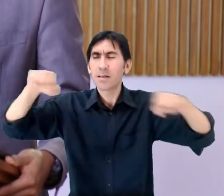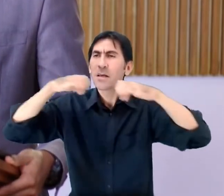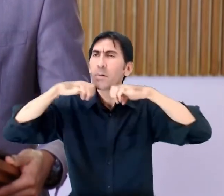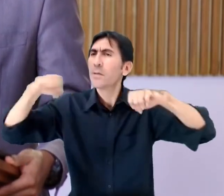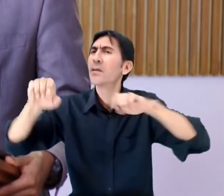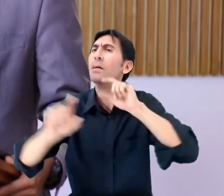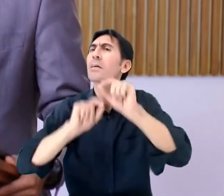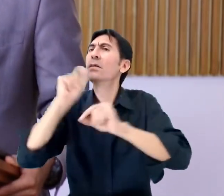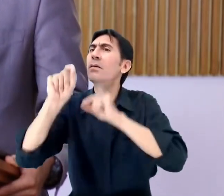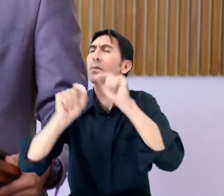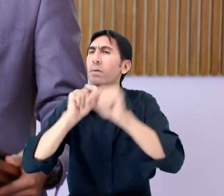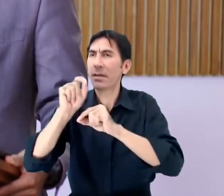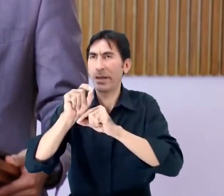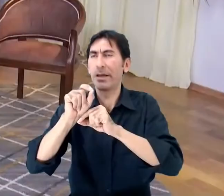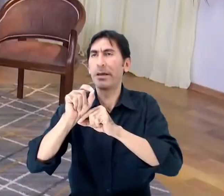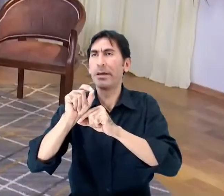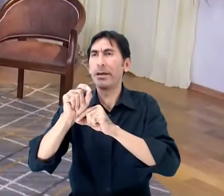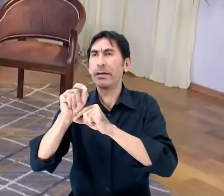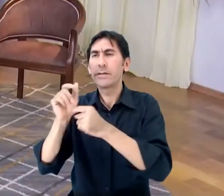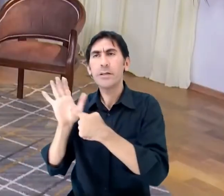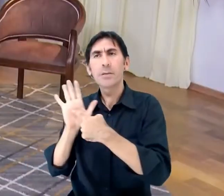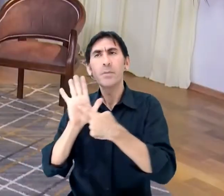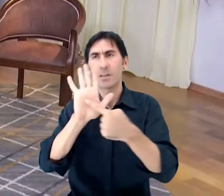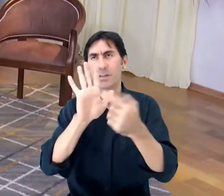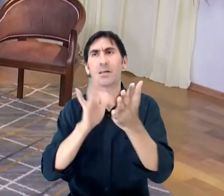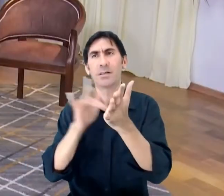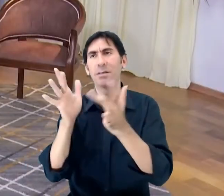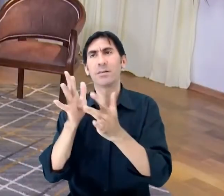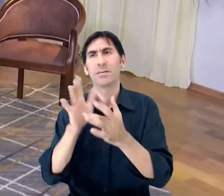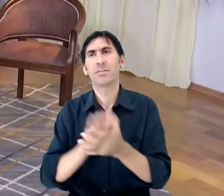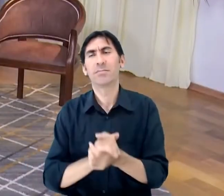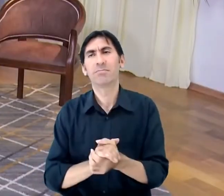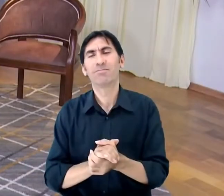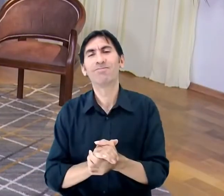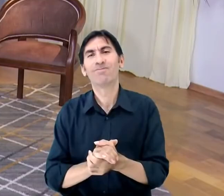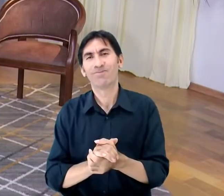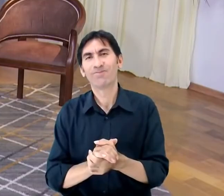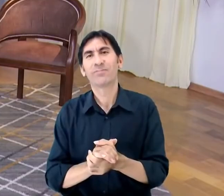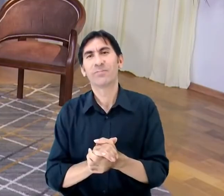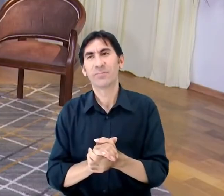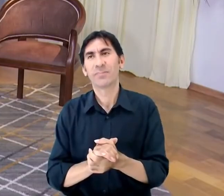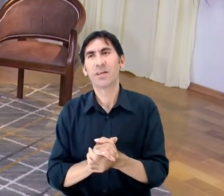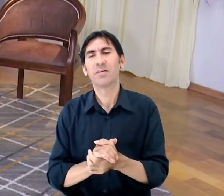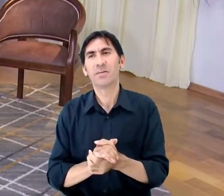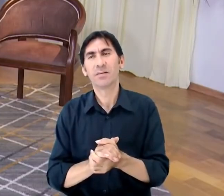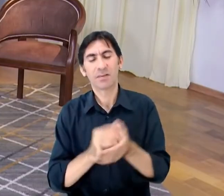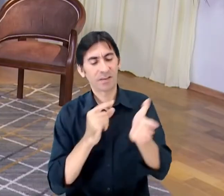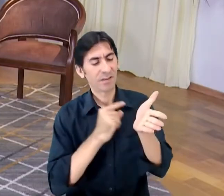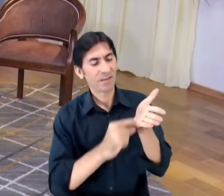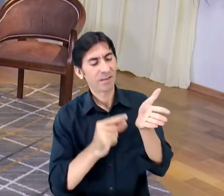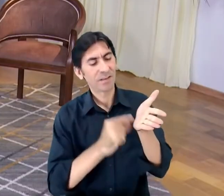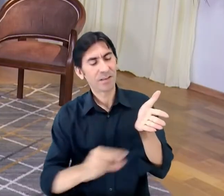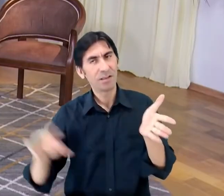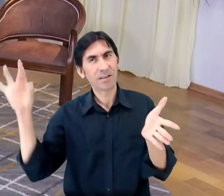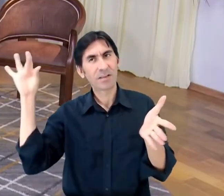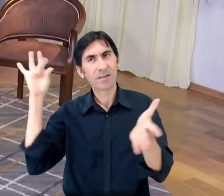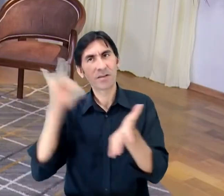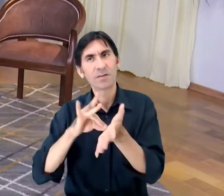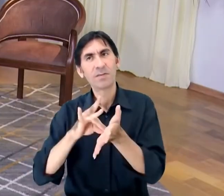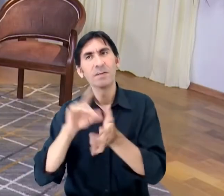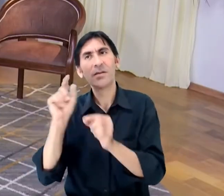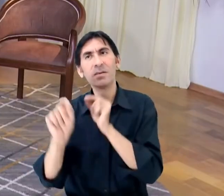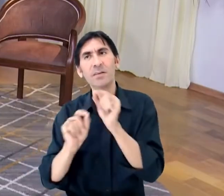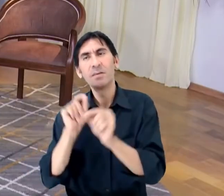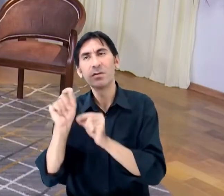sobre o Salvador Jesus Cristo. De fato, esse texto confirma que